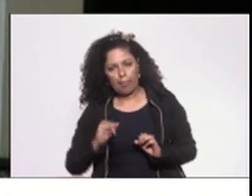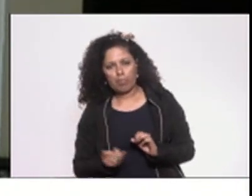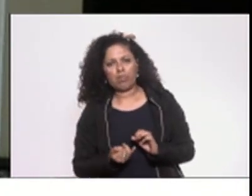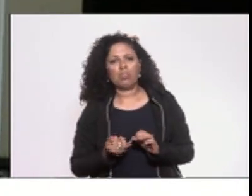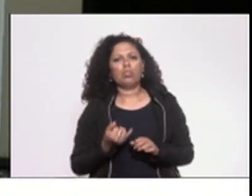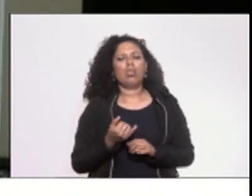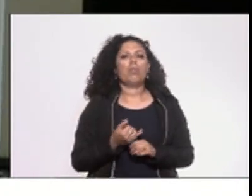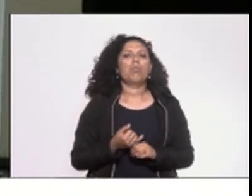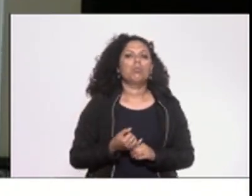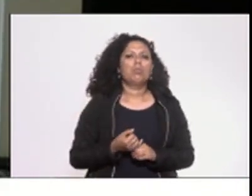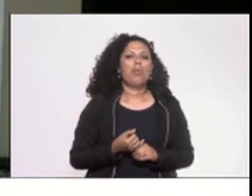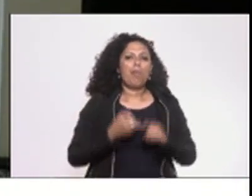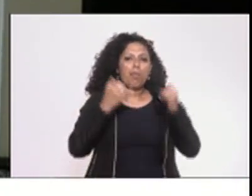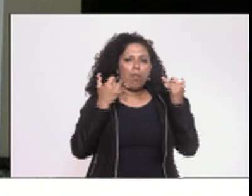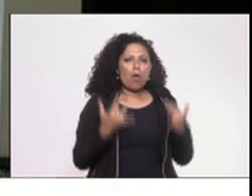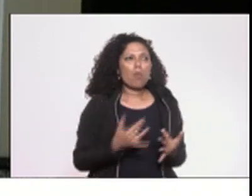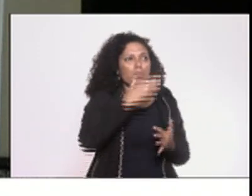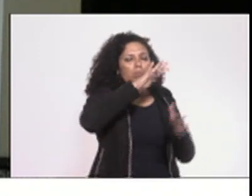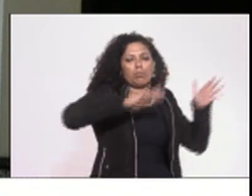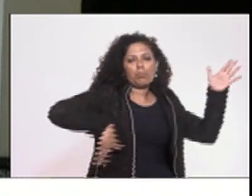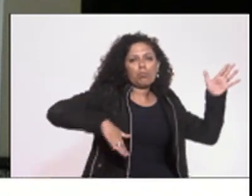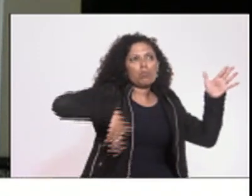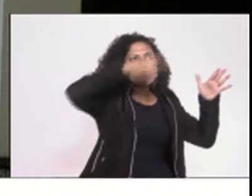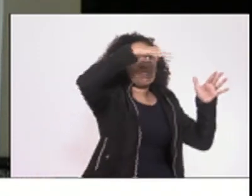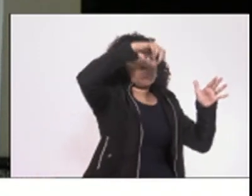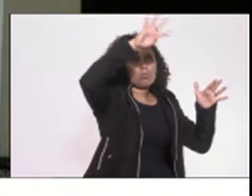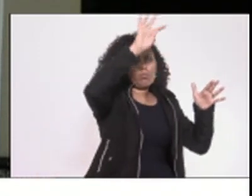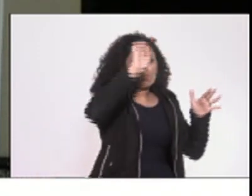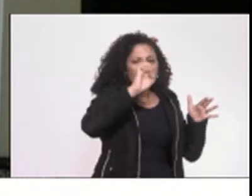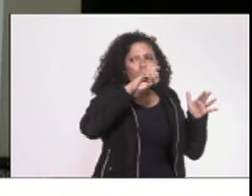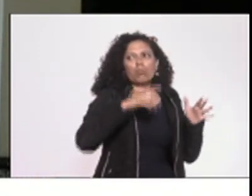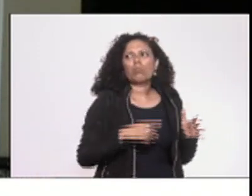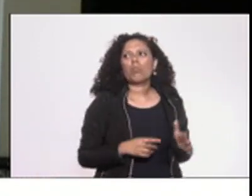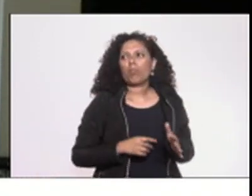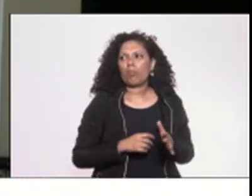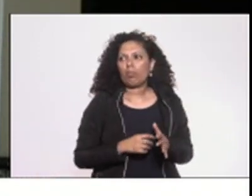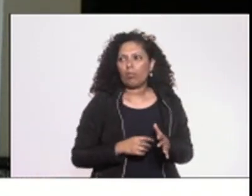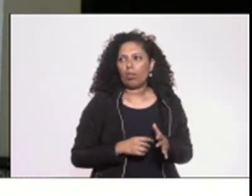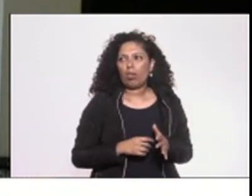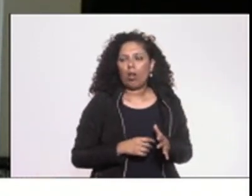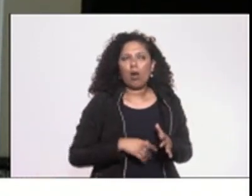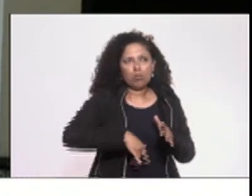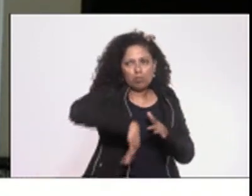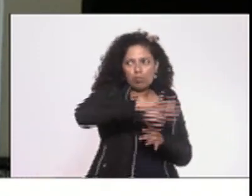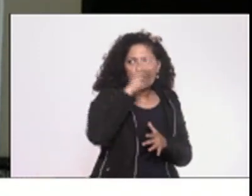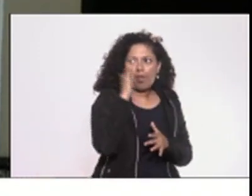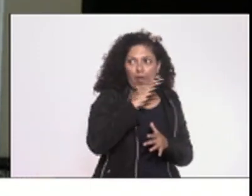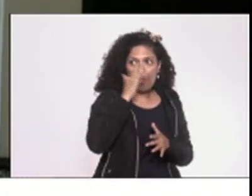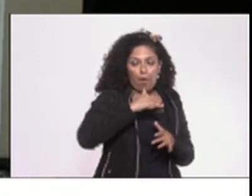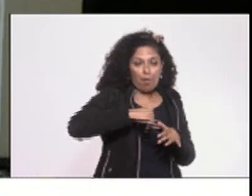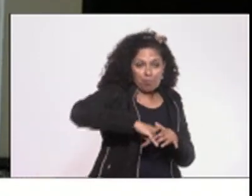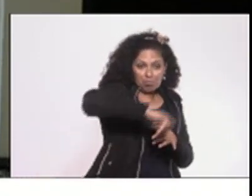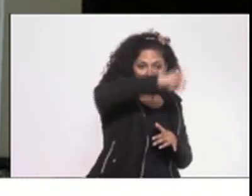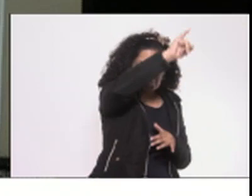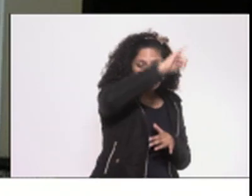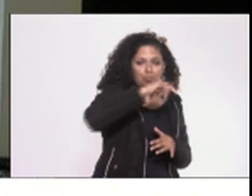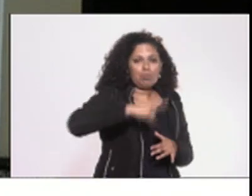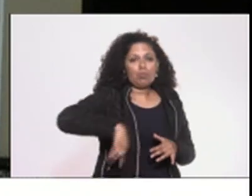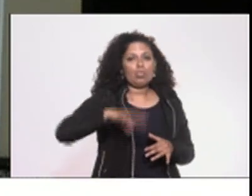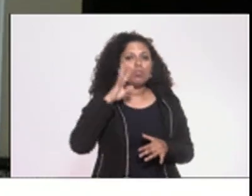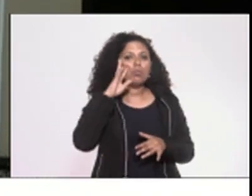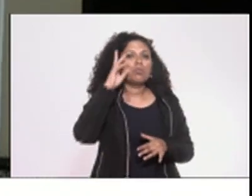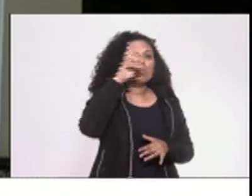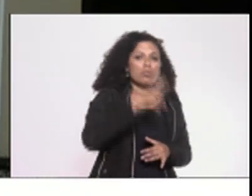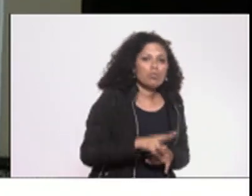para vocês o que aconteceu no Nordeste, eu fui para lá, um dos motivos de estar atrasado também é esse, porque eu cheguei numa correria louca. Mas nós fomos para